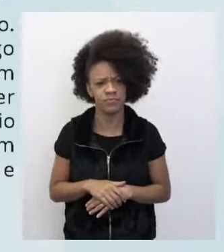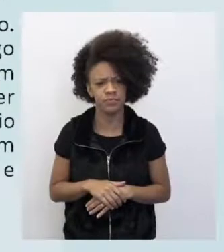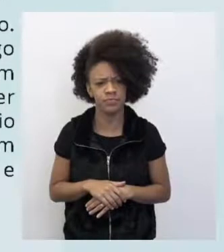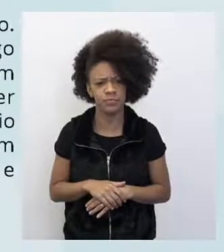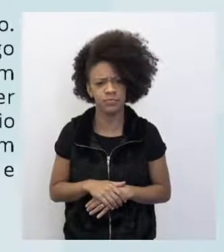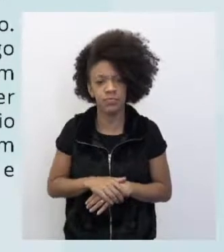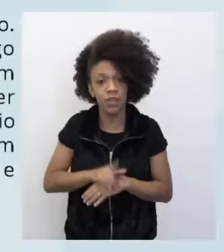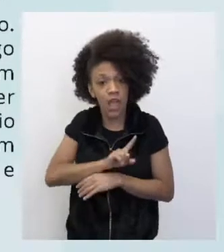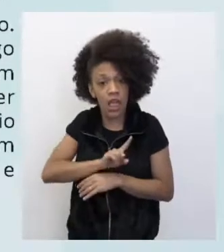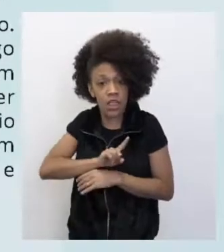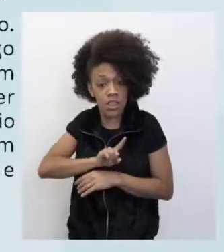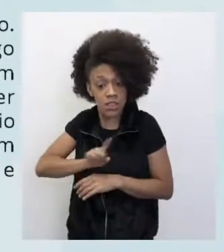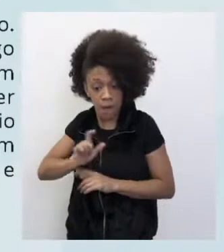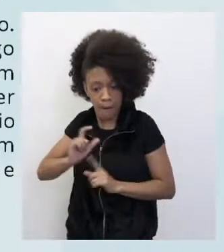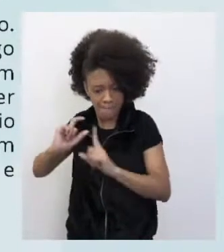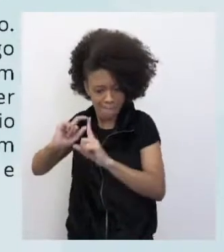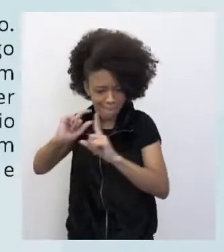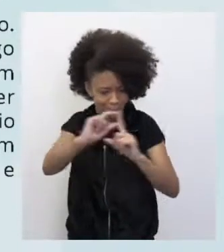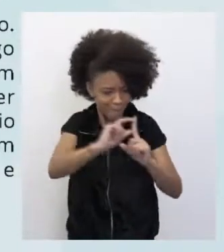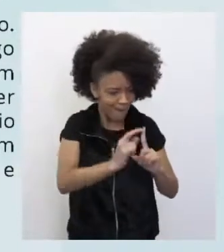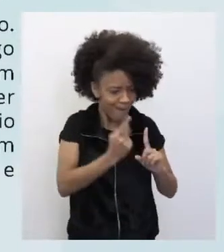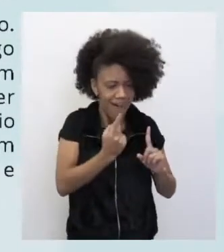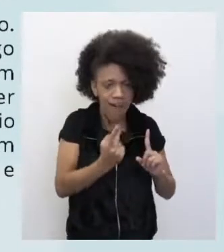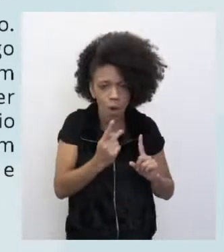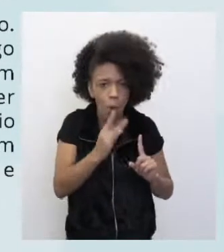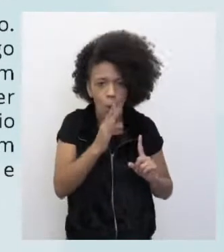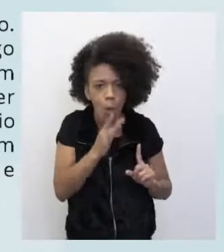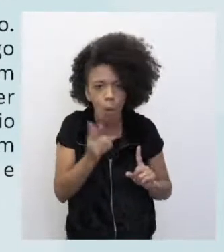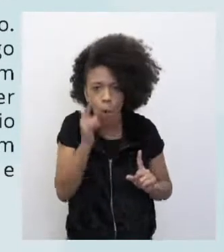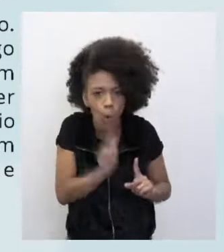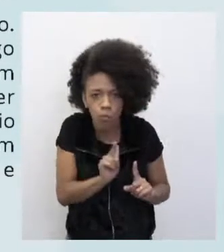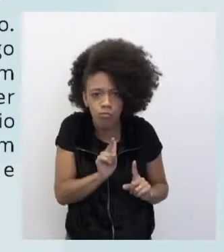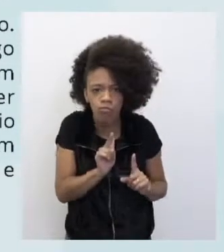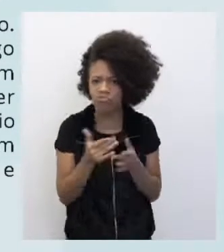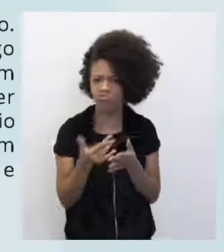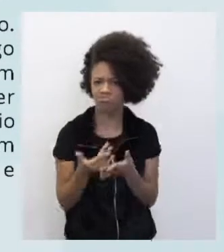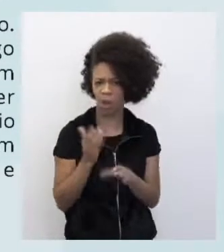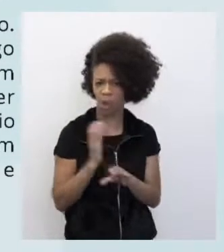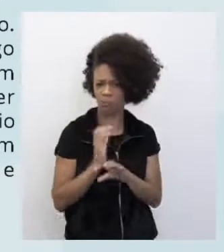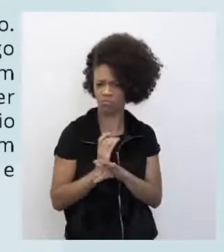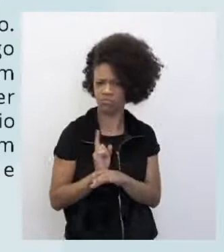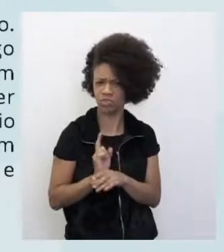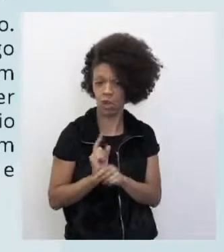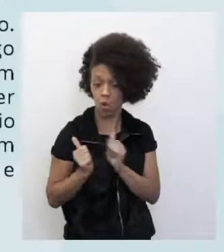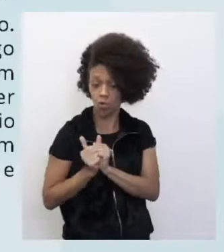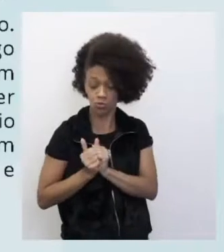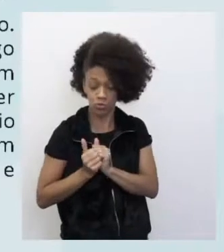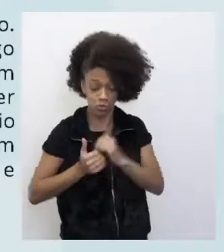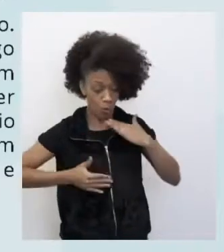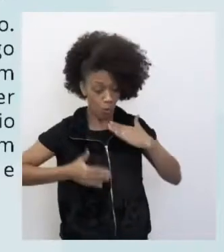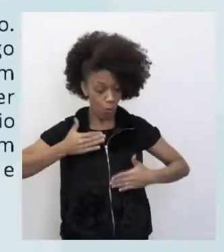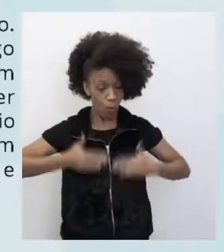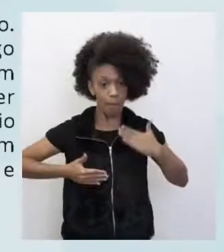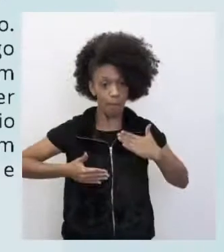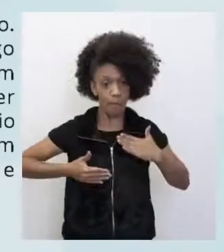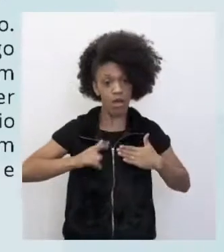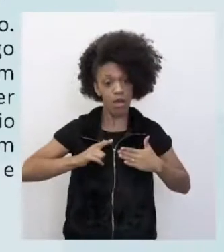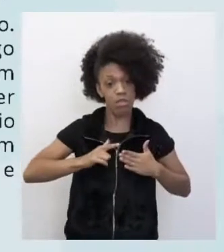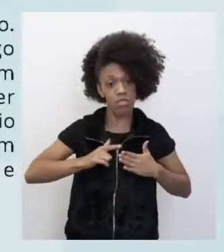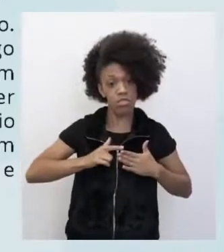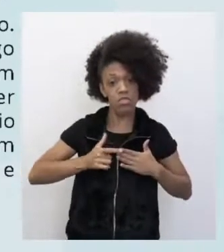Não pronunciar palavras não me faz uma pessoa que não consiga se comunicar. Junto ao meu corpo, tenho a traqueostomia